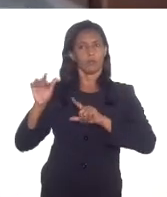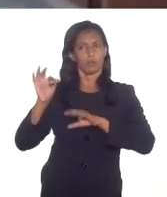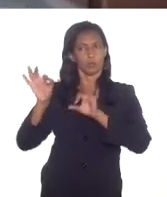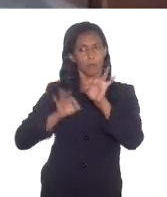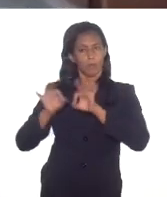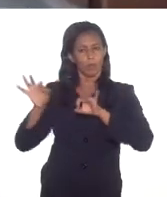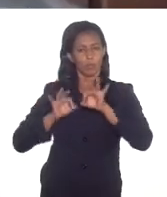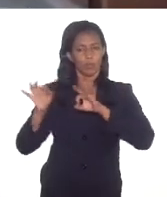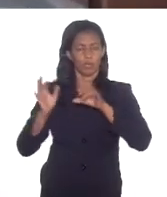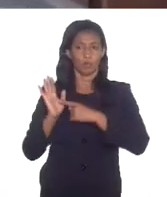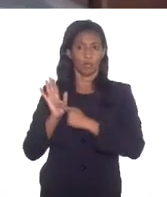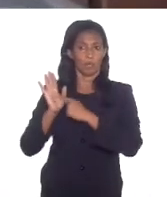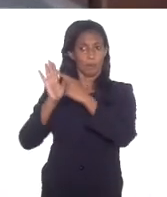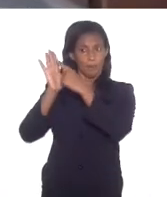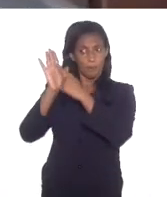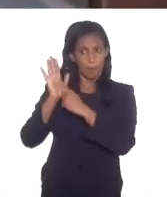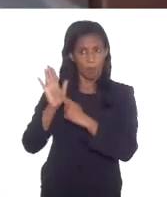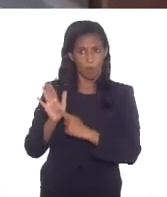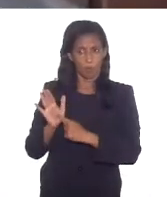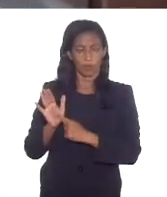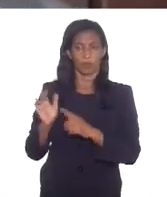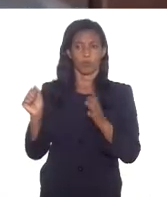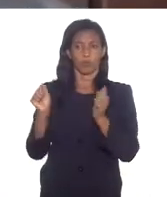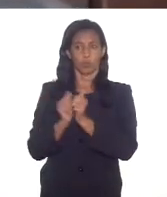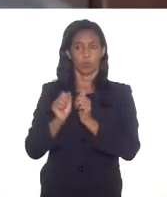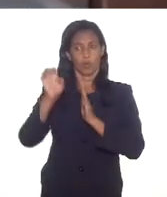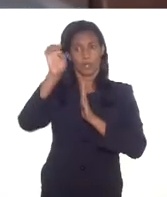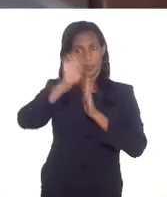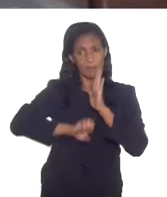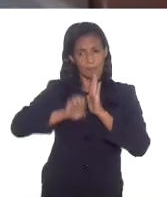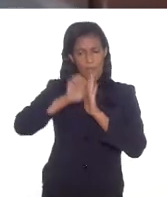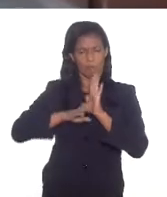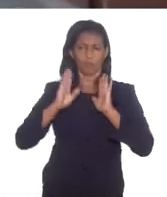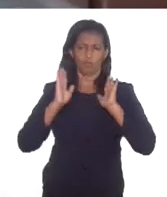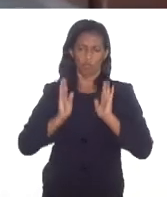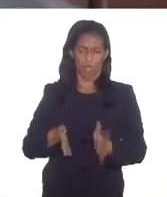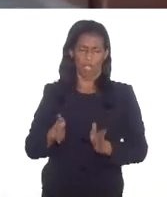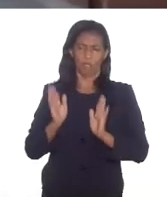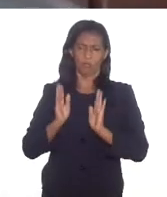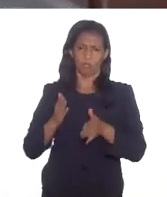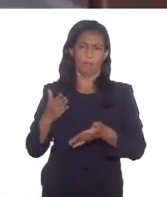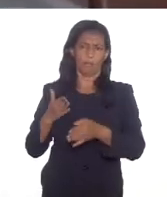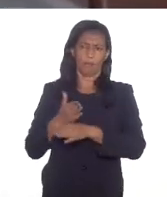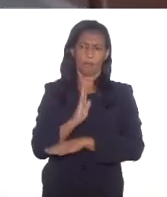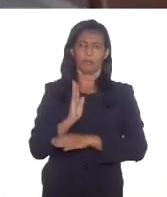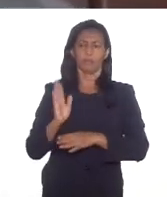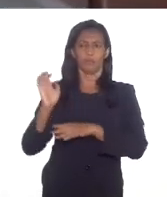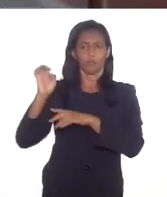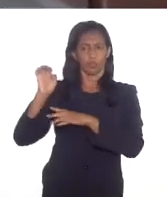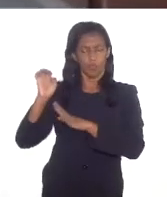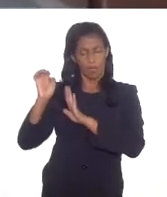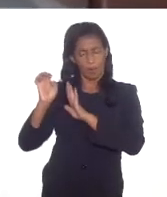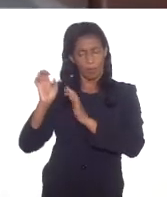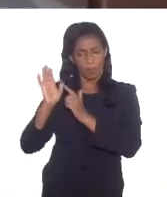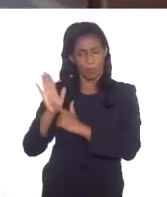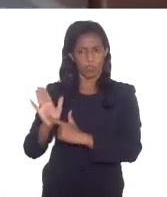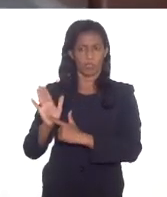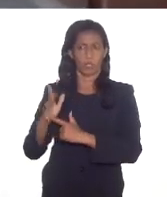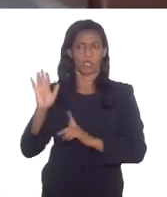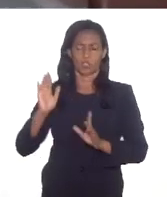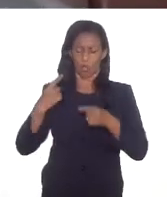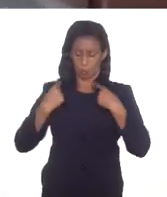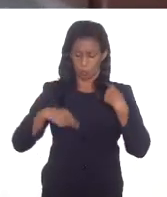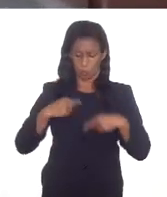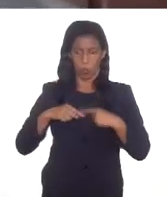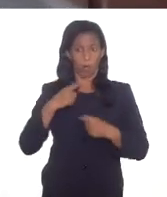ele demandaria, inclusive com as emendas, né, que foram apresentadas, né, e que, em parte, foram discutidas na audiência